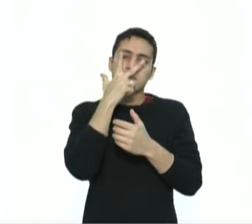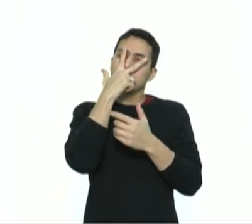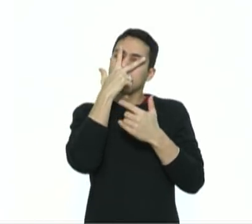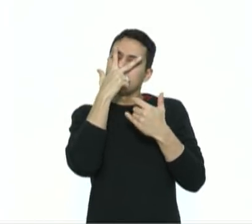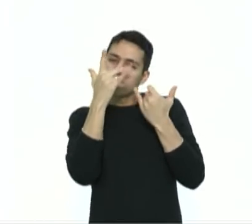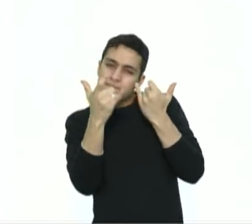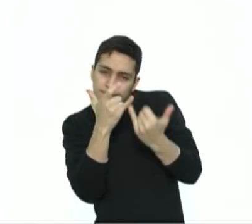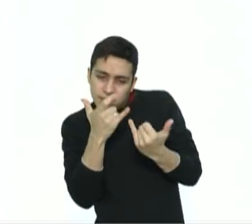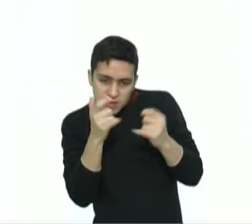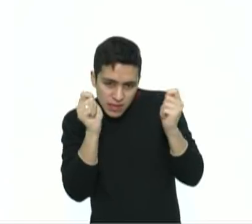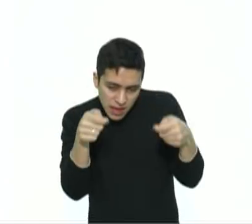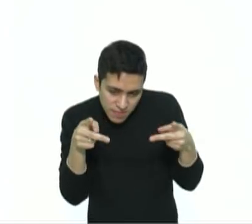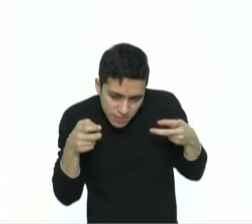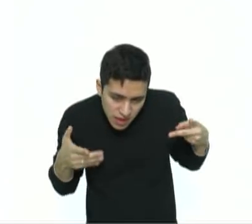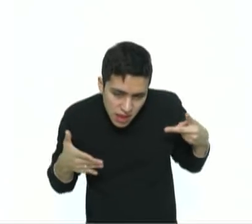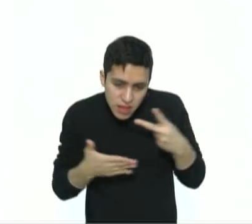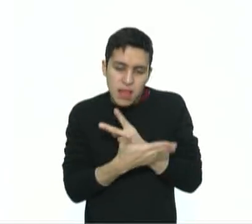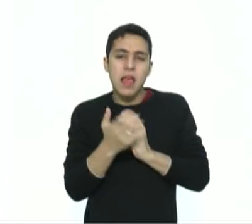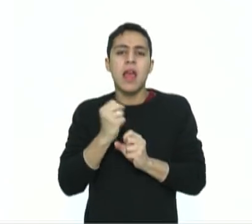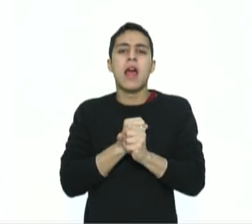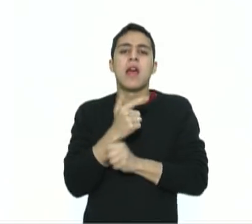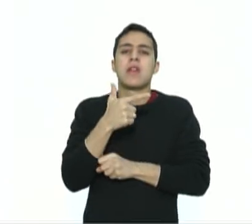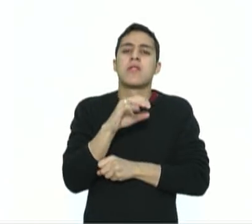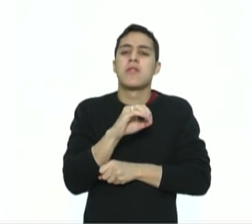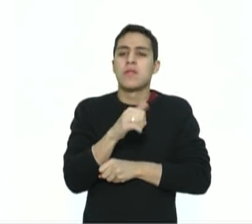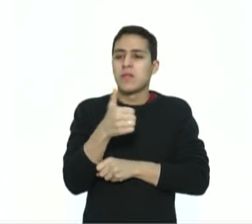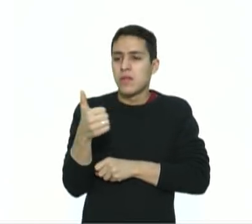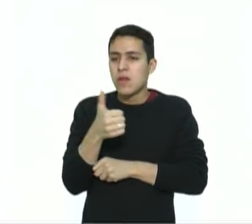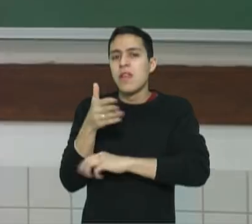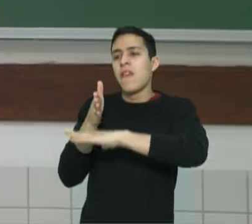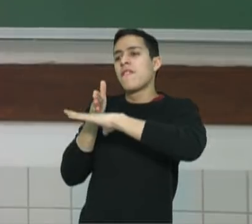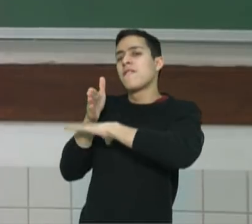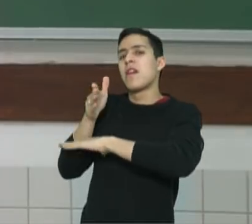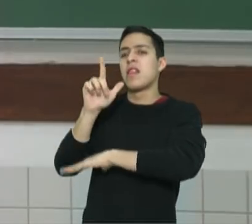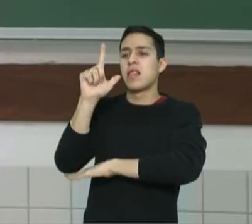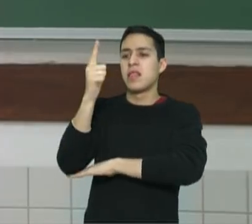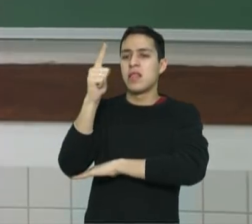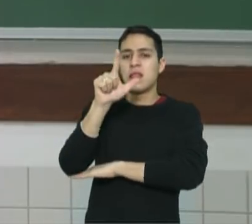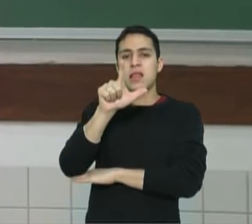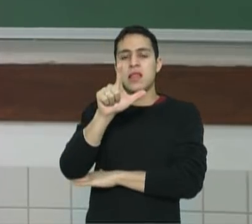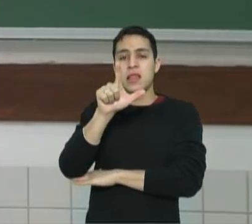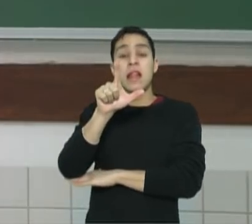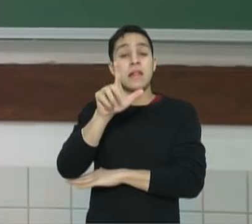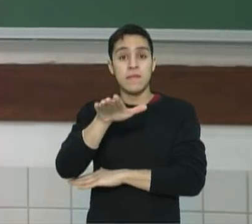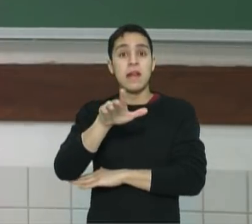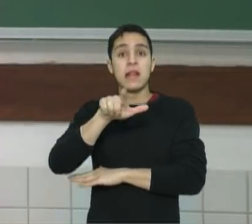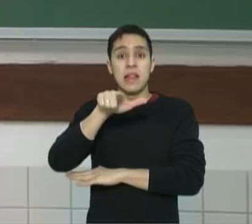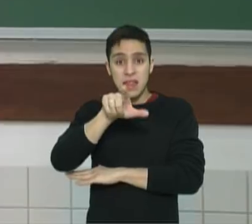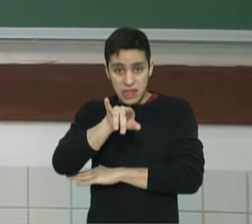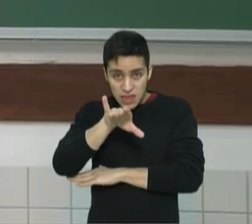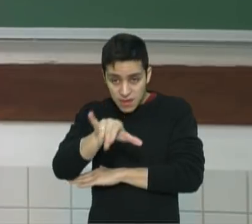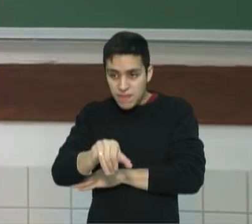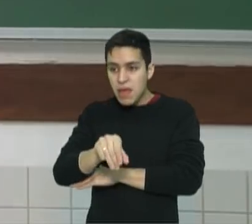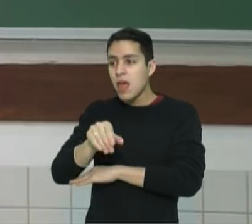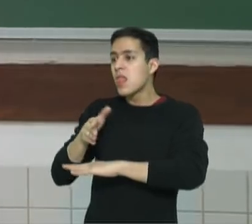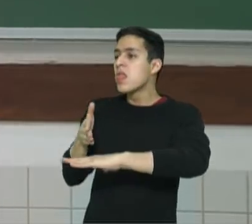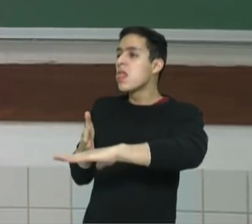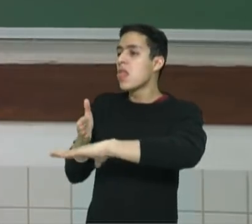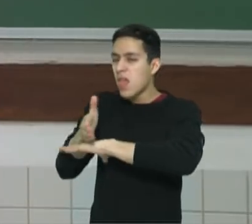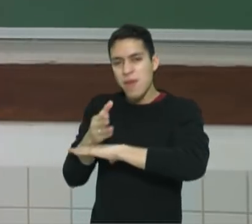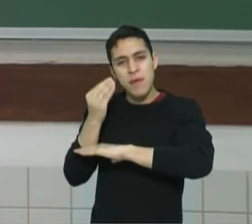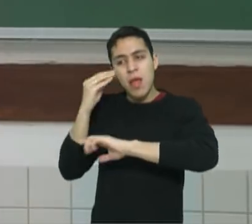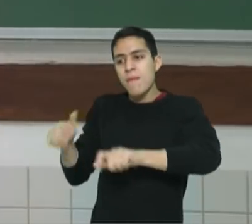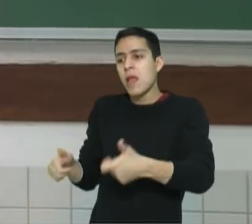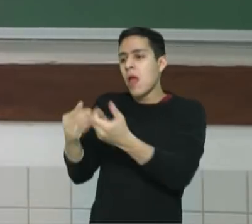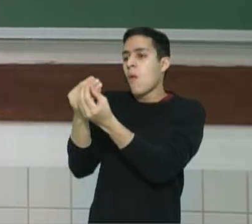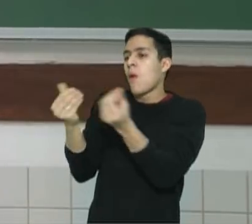gente observar, em 2011, quando eles também invadem a Líbia com a situação de melhoria da qualidade de vida do povo